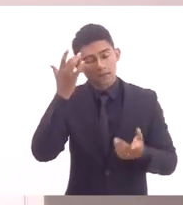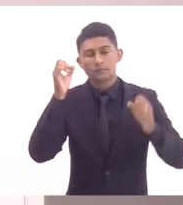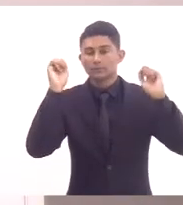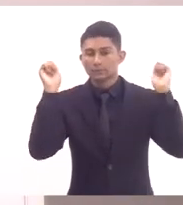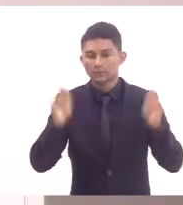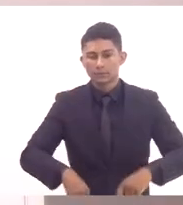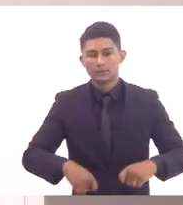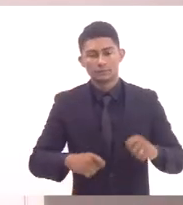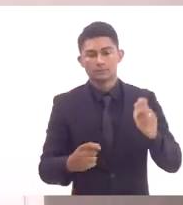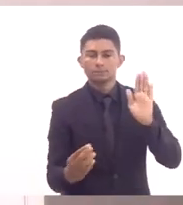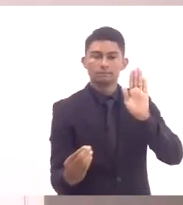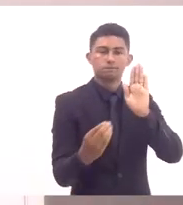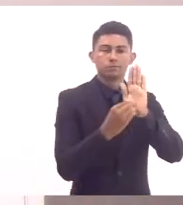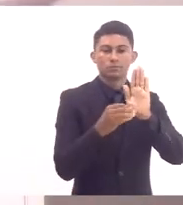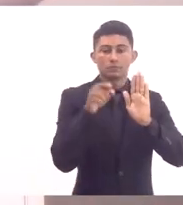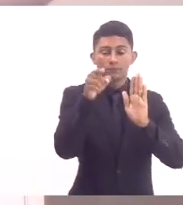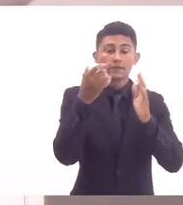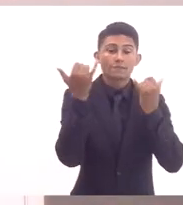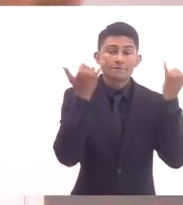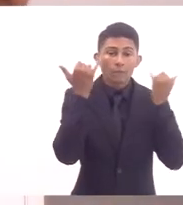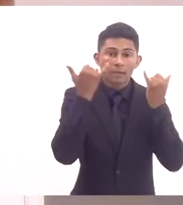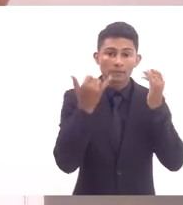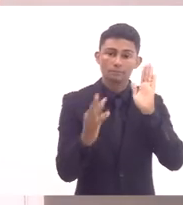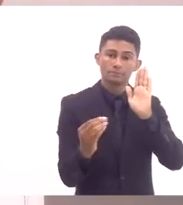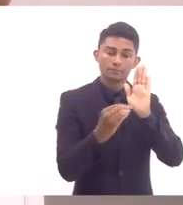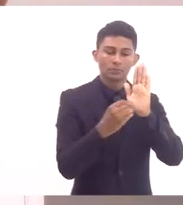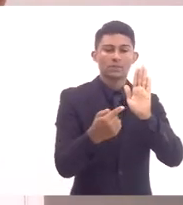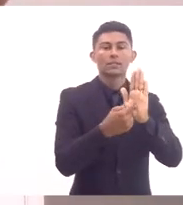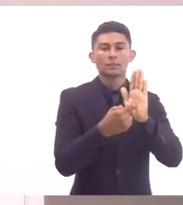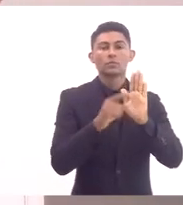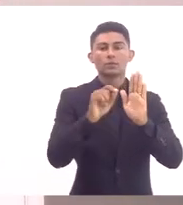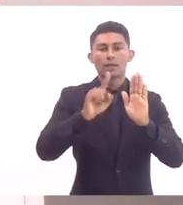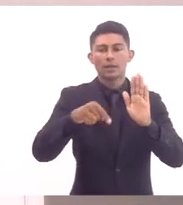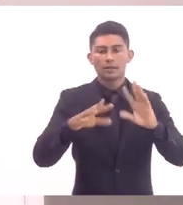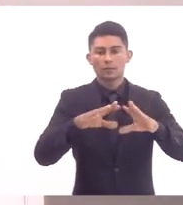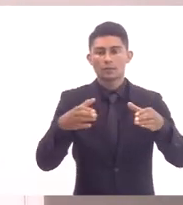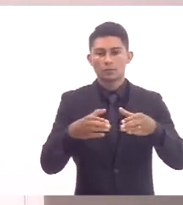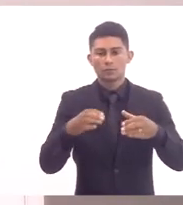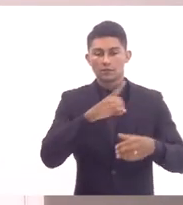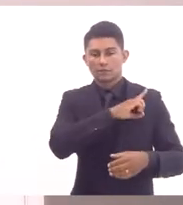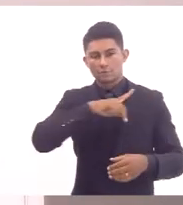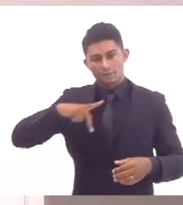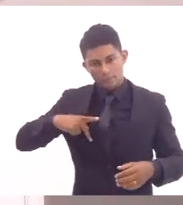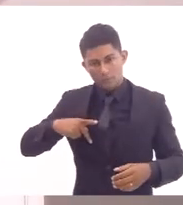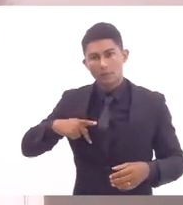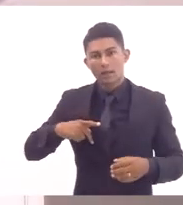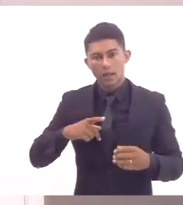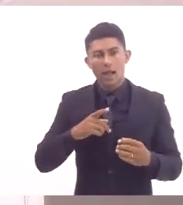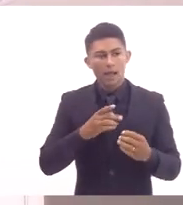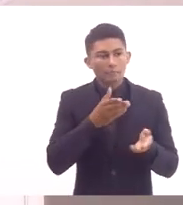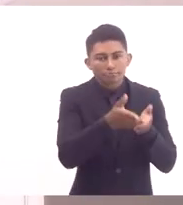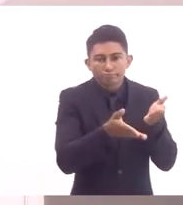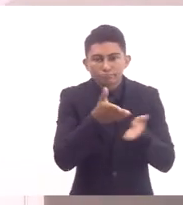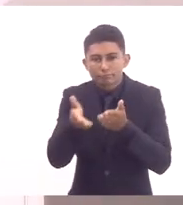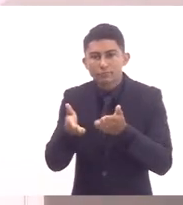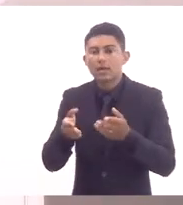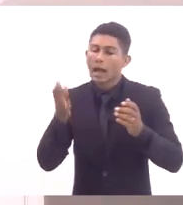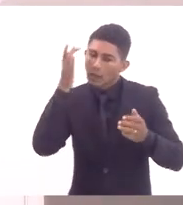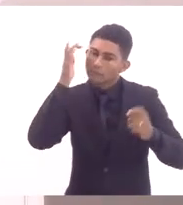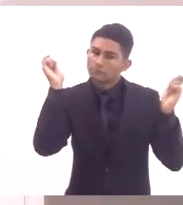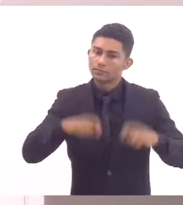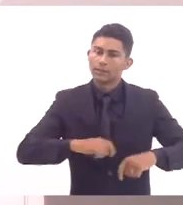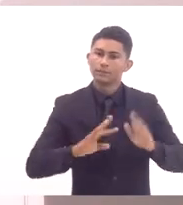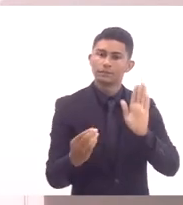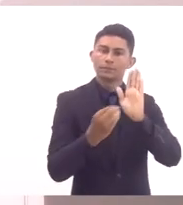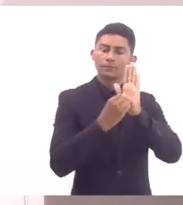incluir a informação sobre o atendimento da Defensoria porque aí já entra no trajeto